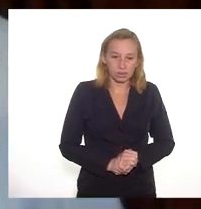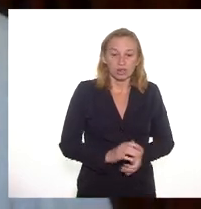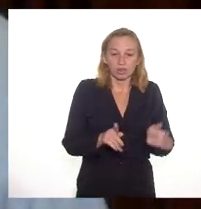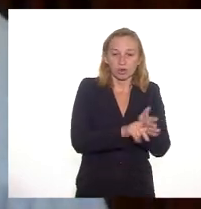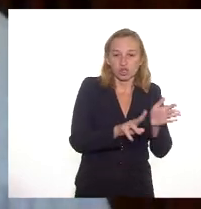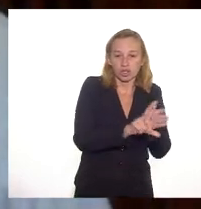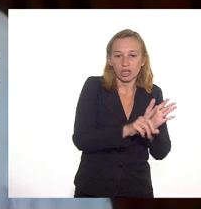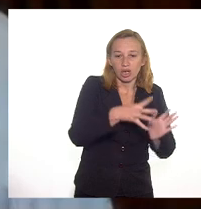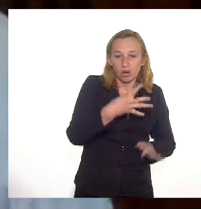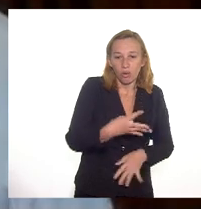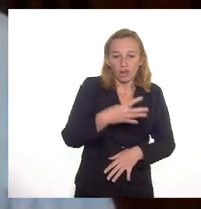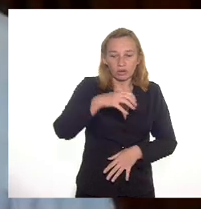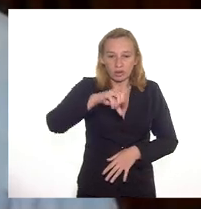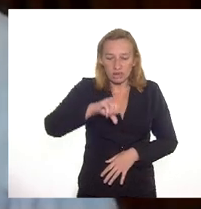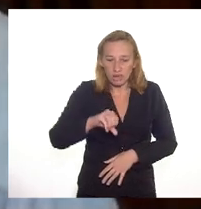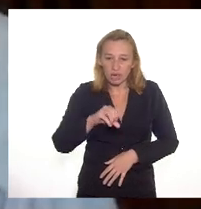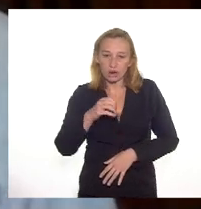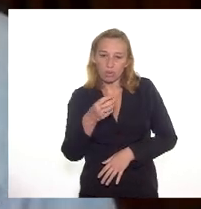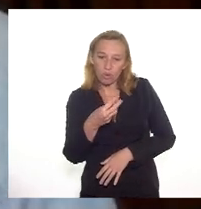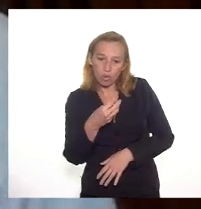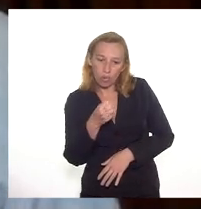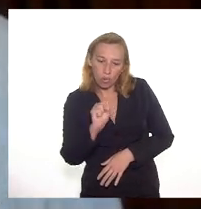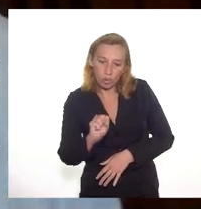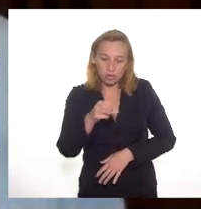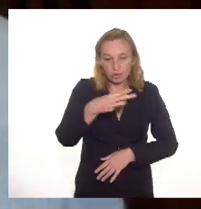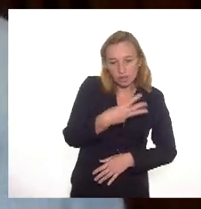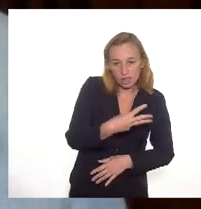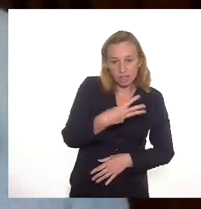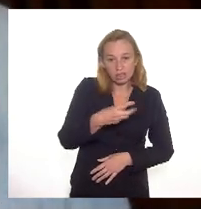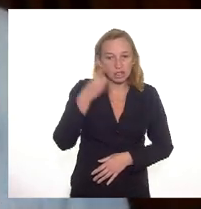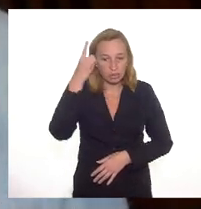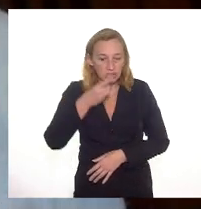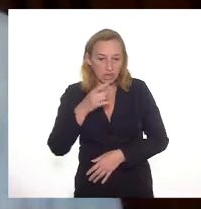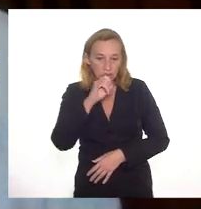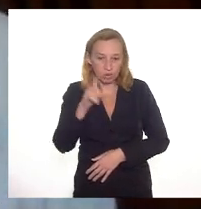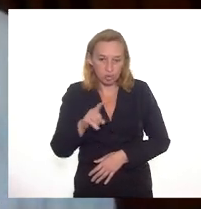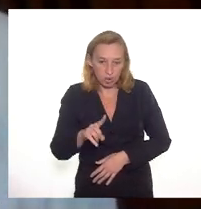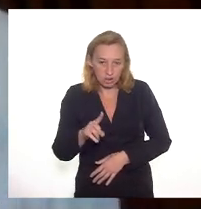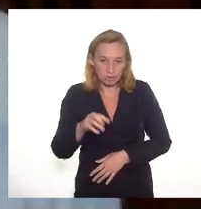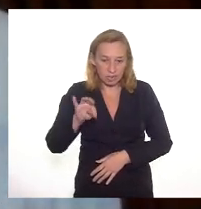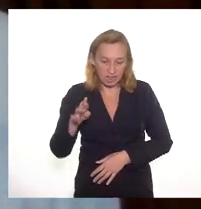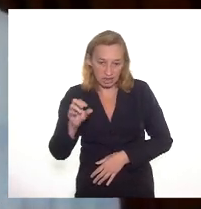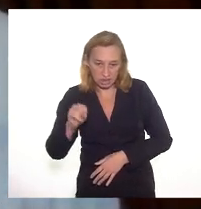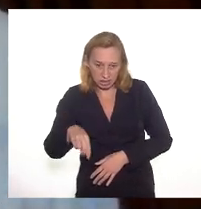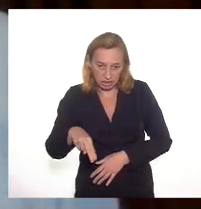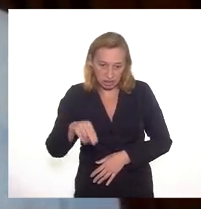Projeto de lei 4083/2021, autoria do deputado Luiz Martins. O parecer é pela